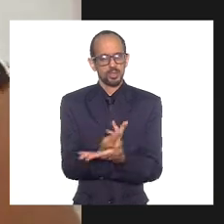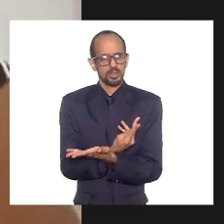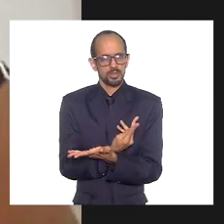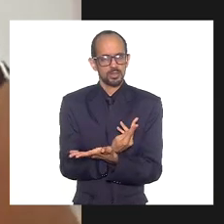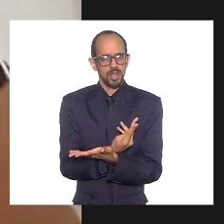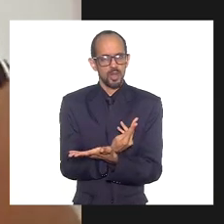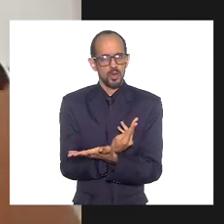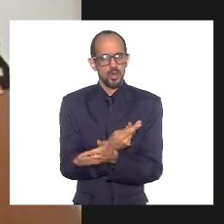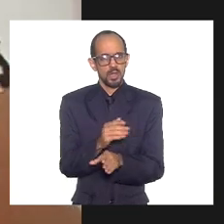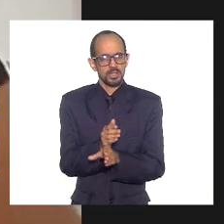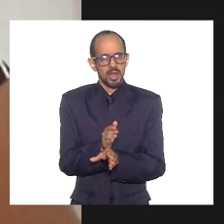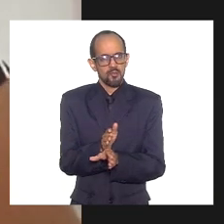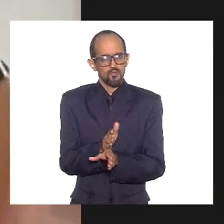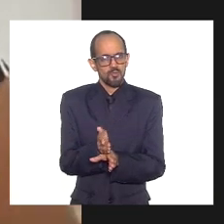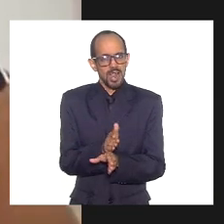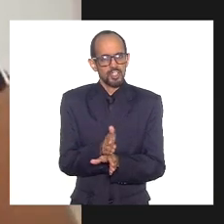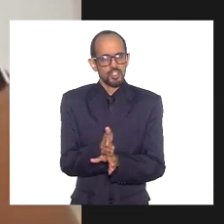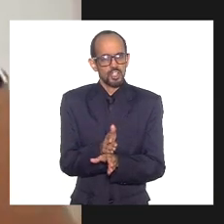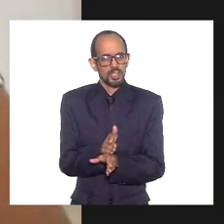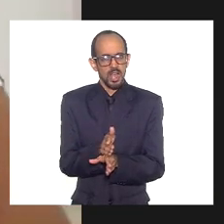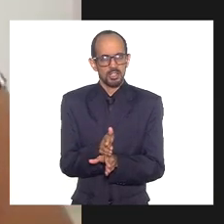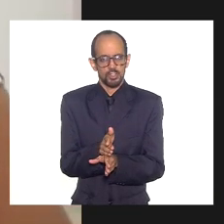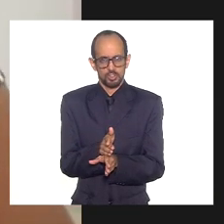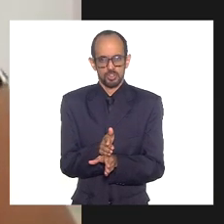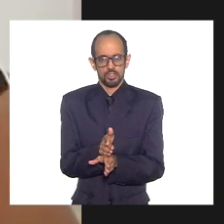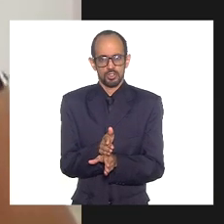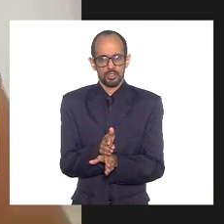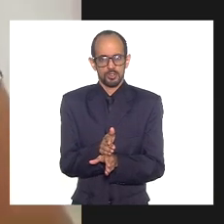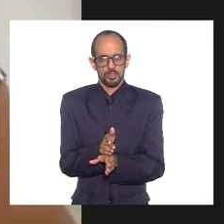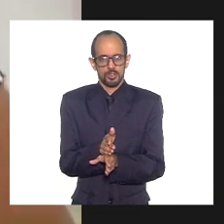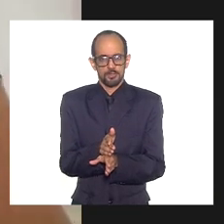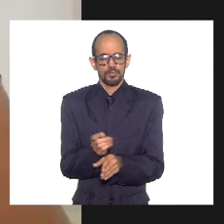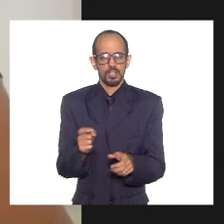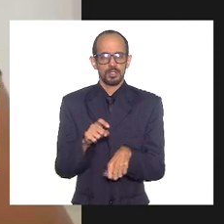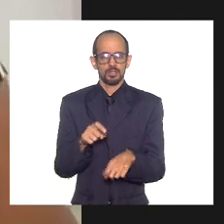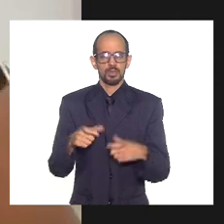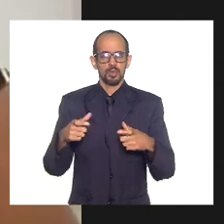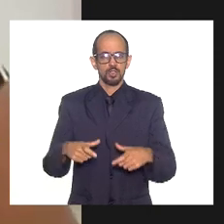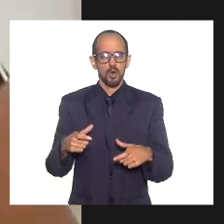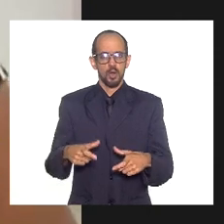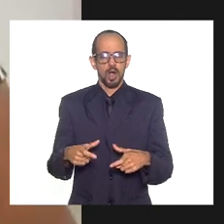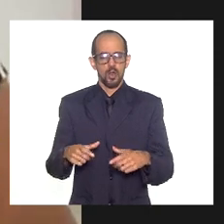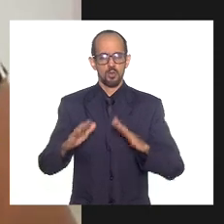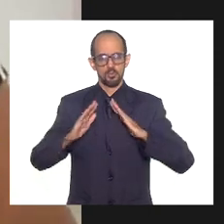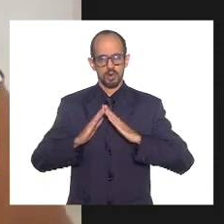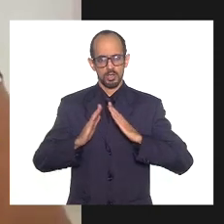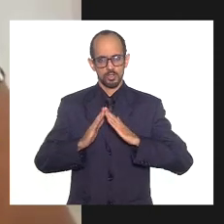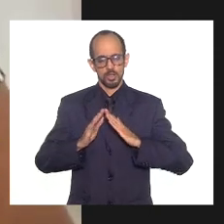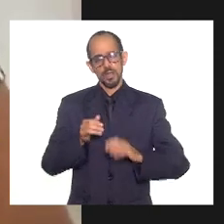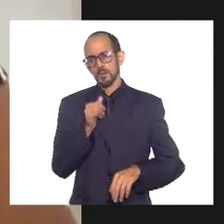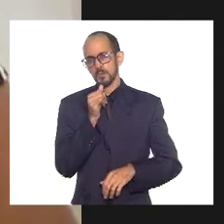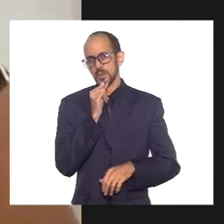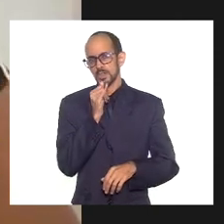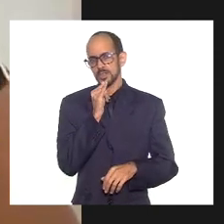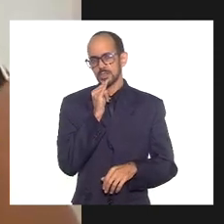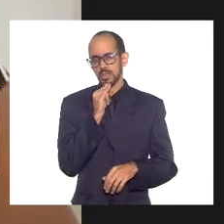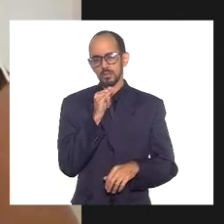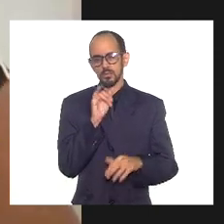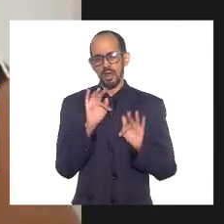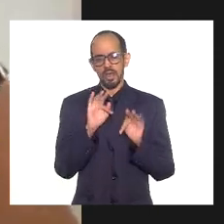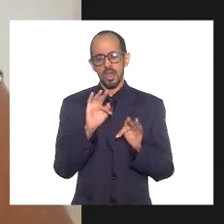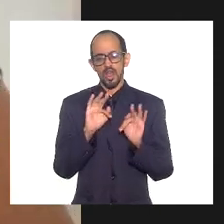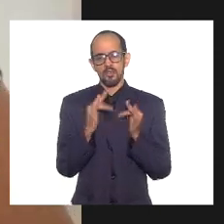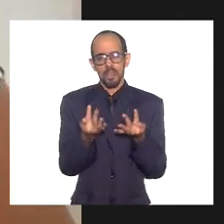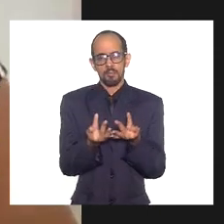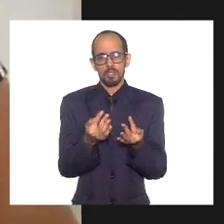de fragilidade com relação à sua localidade de moradia. Por exemplo, a família de Emily